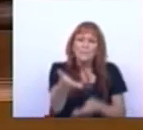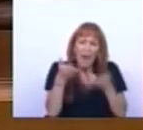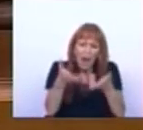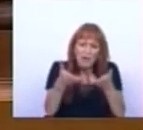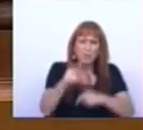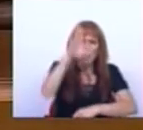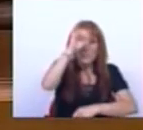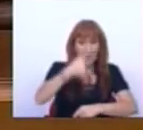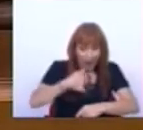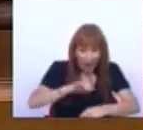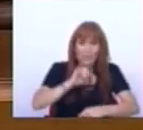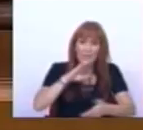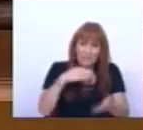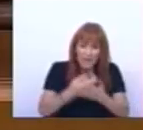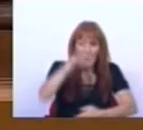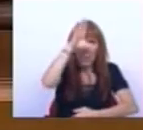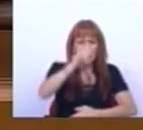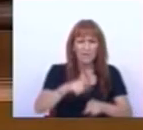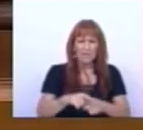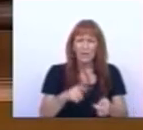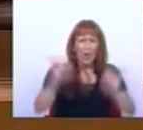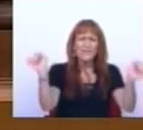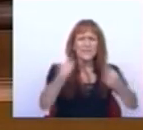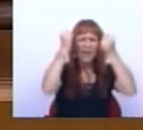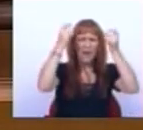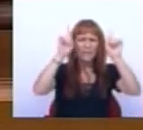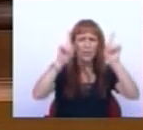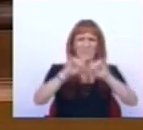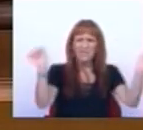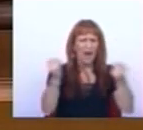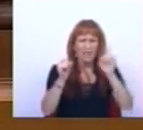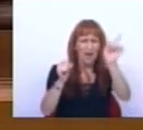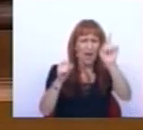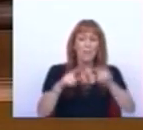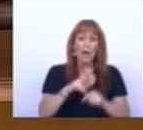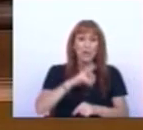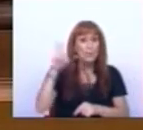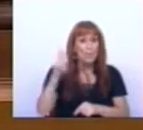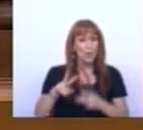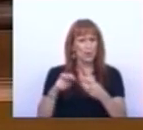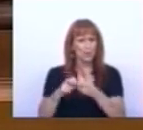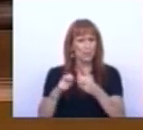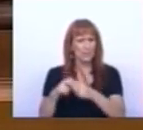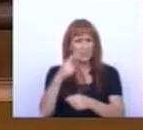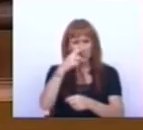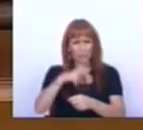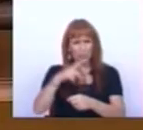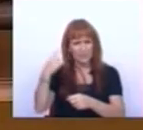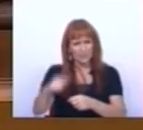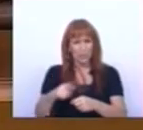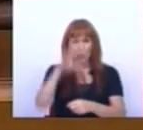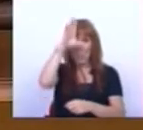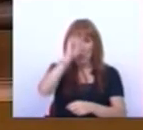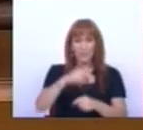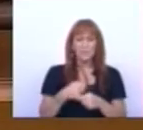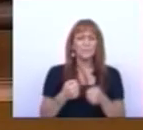Governo, demos uma oportunidade ao Governo, não para o salvar, mas para responder aos problemas dos portugueses. O